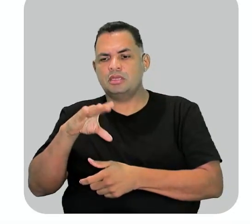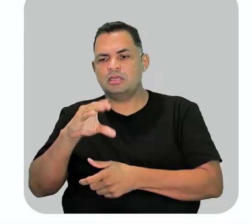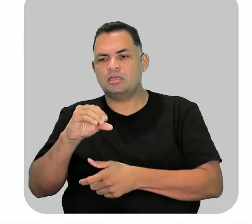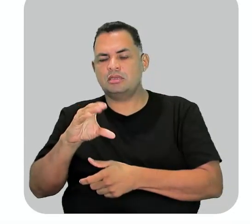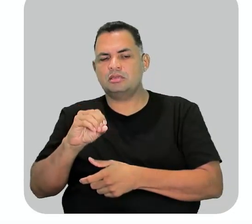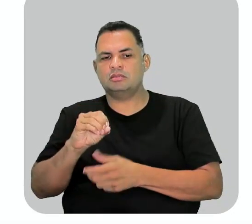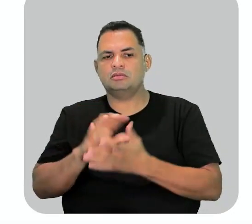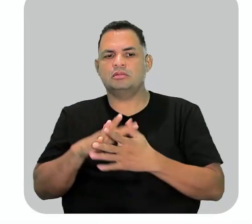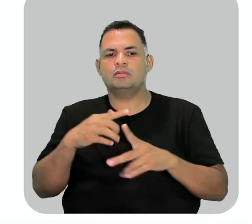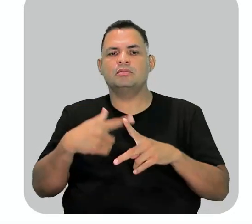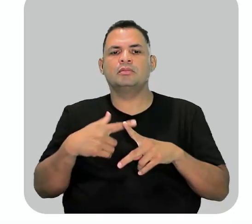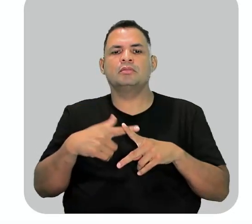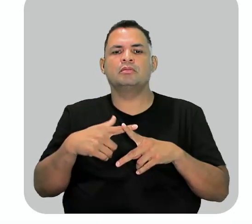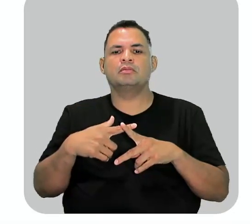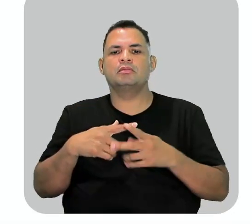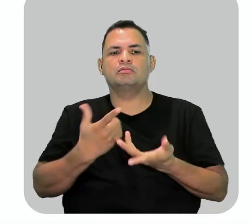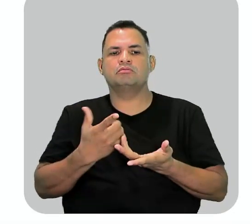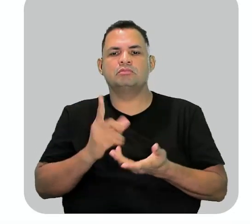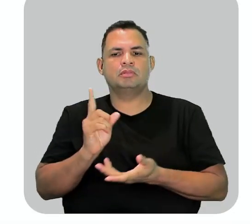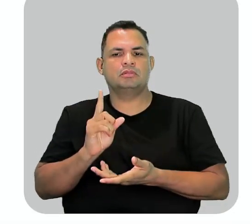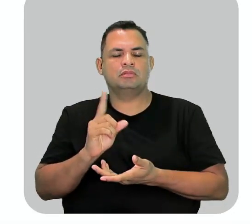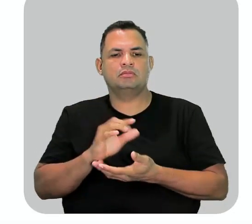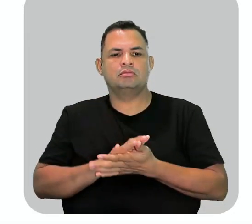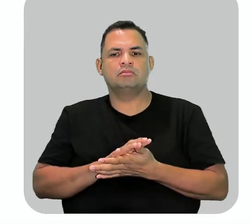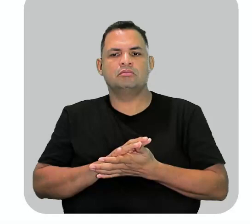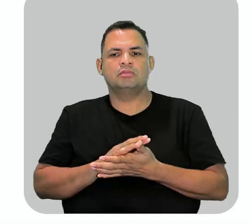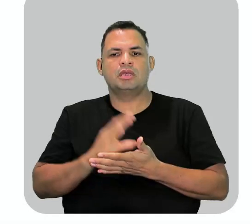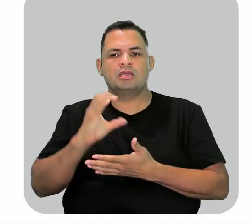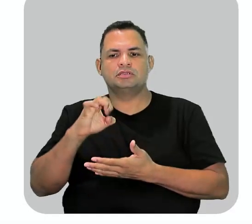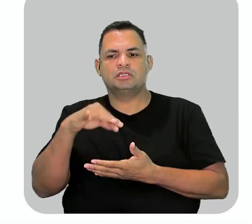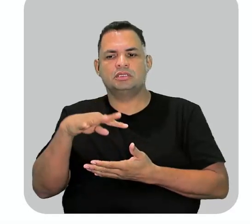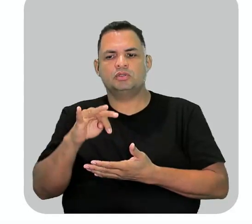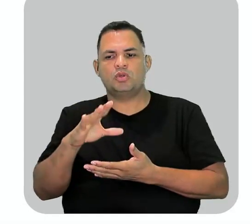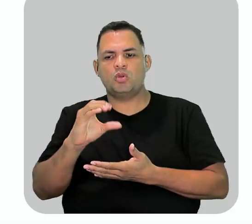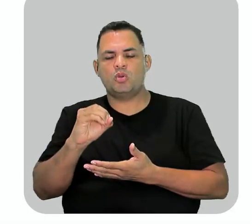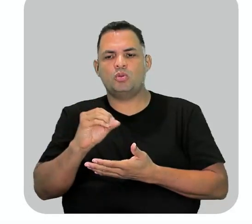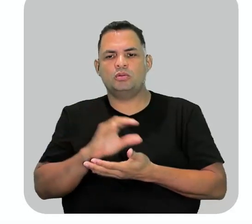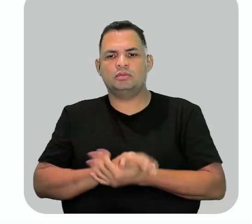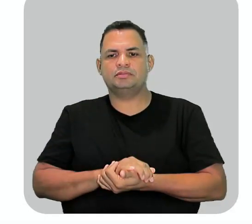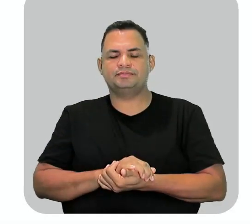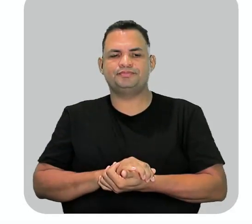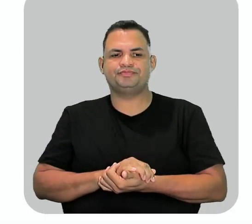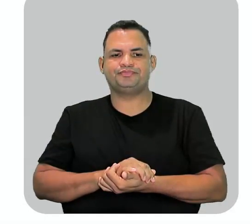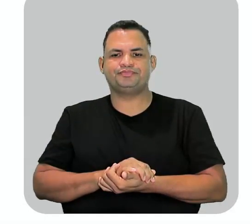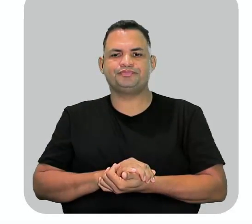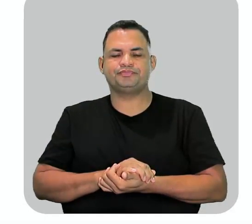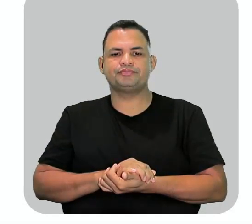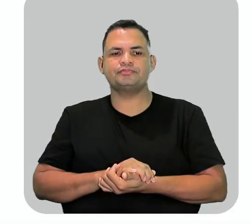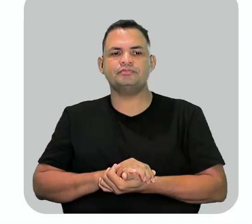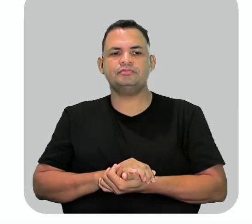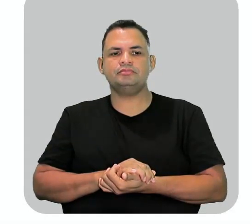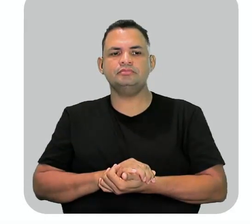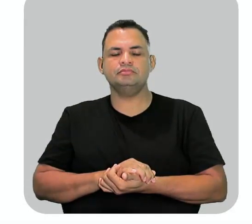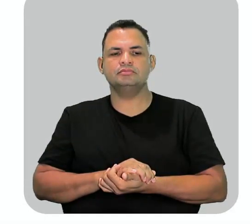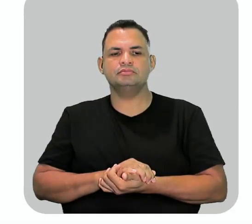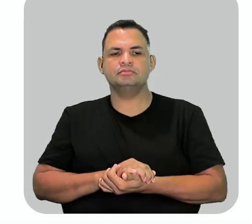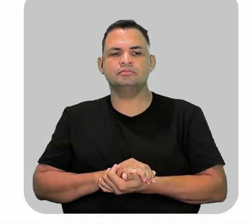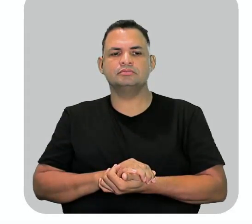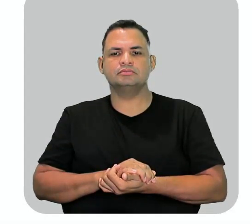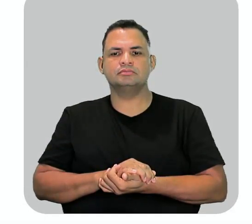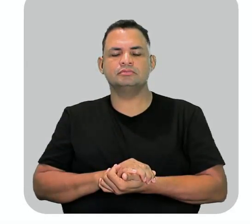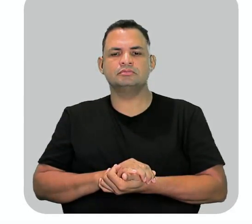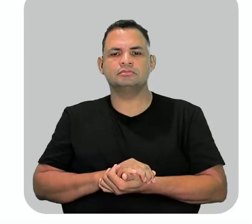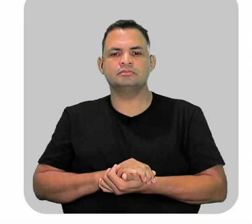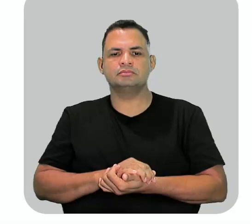álcool secundário, vai fornecer uma cetona. Para fornecer aldeído, teria que ser um álcool primário, tá?